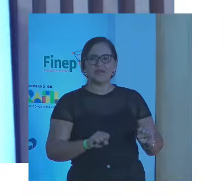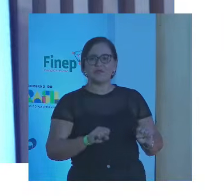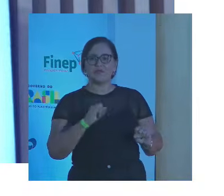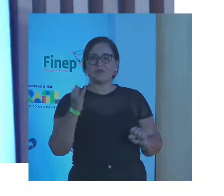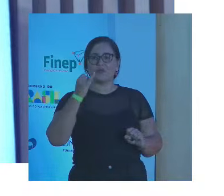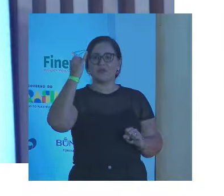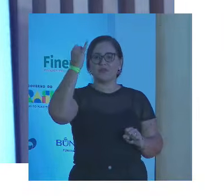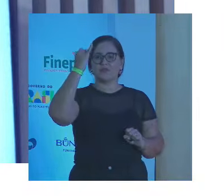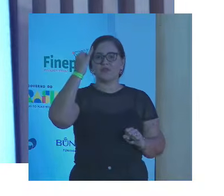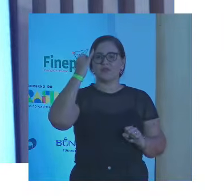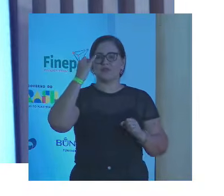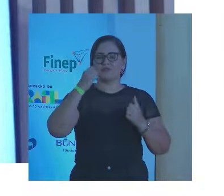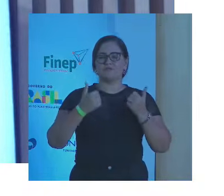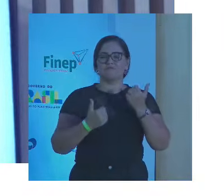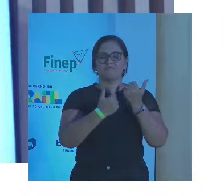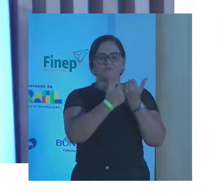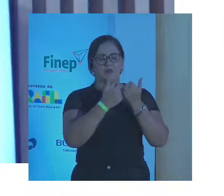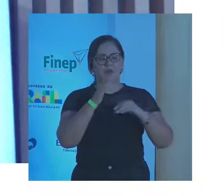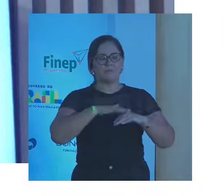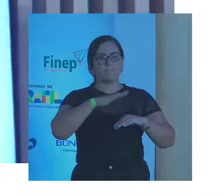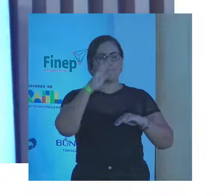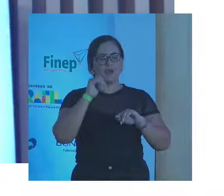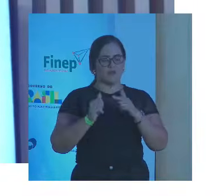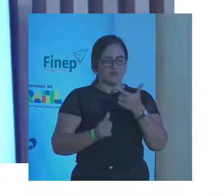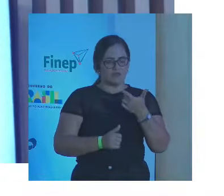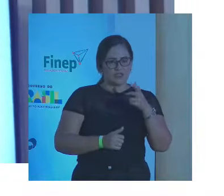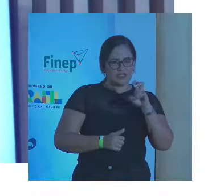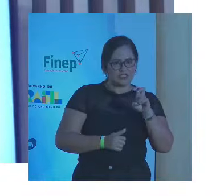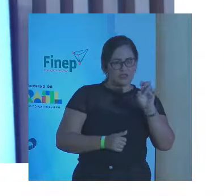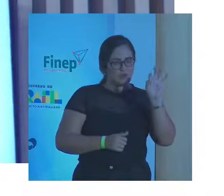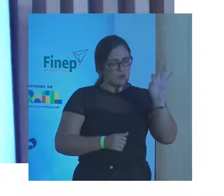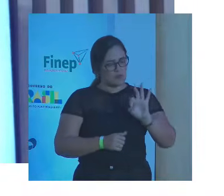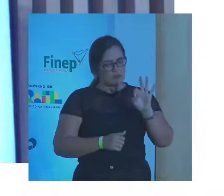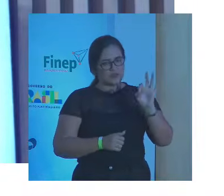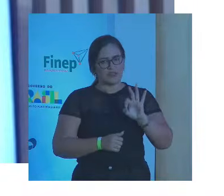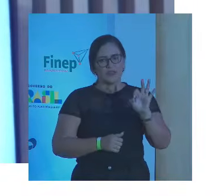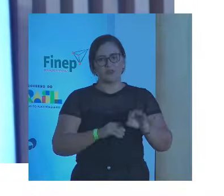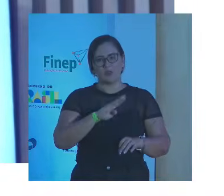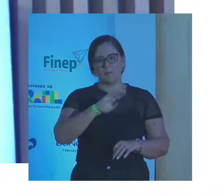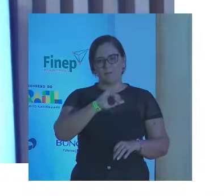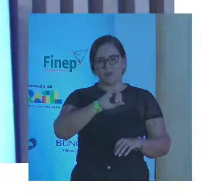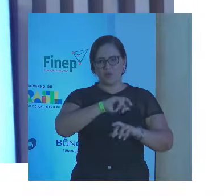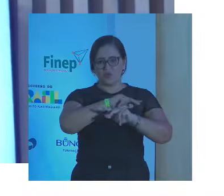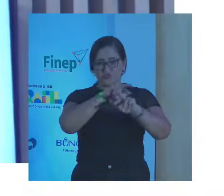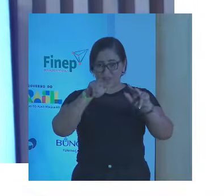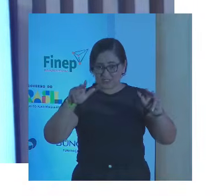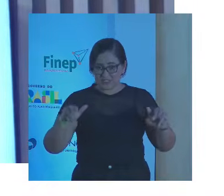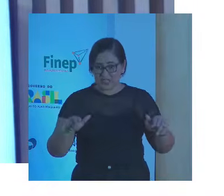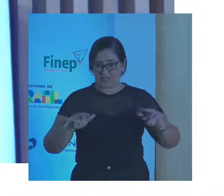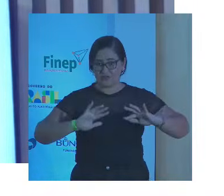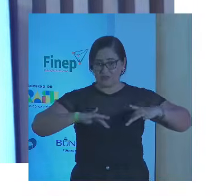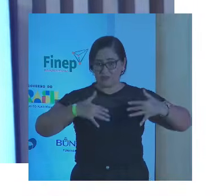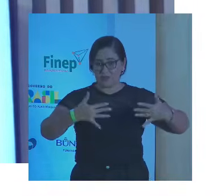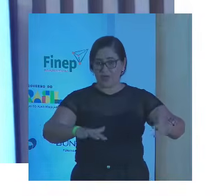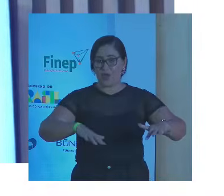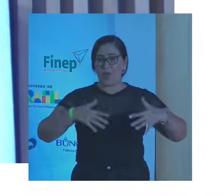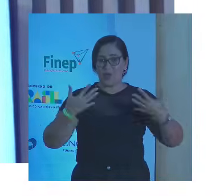vitais, né, que sustentam mais de 25% da biodiversidade marinha. É impressionante